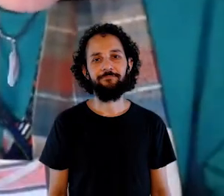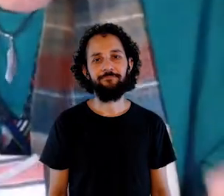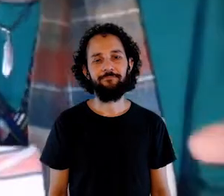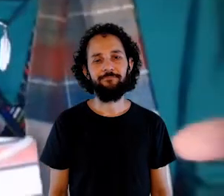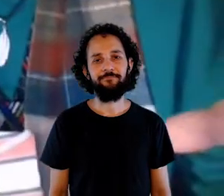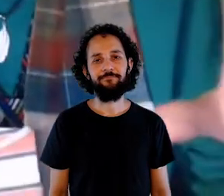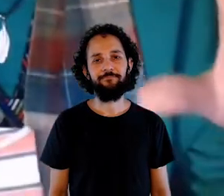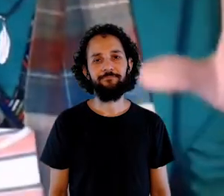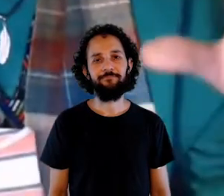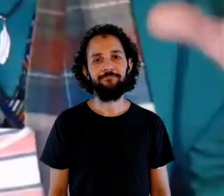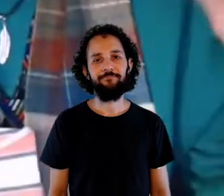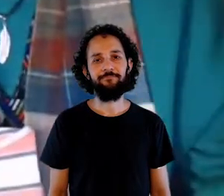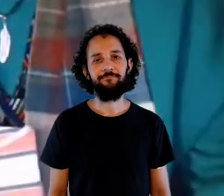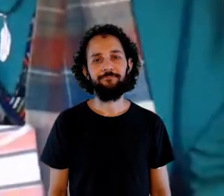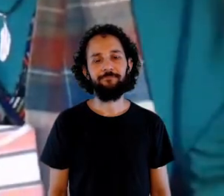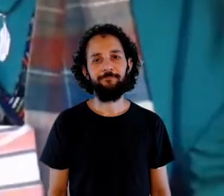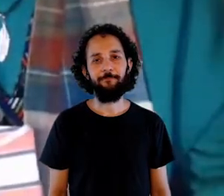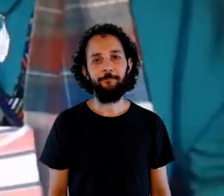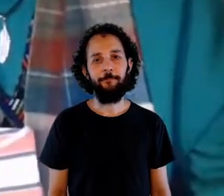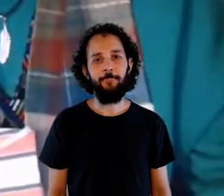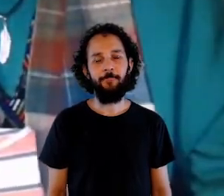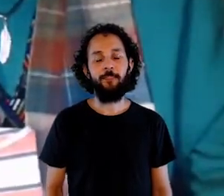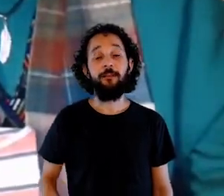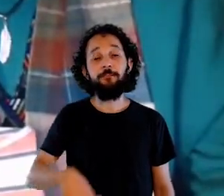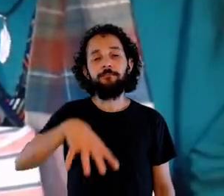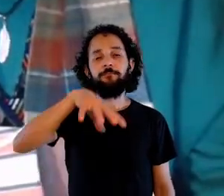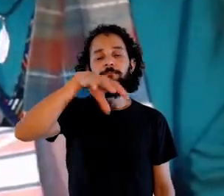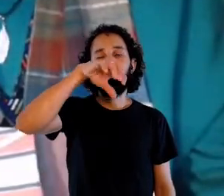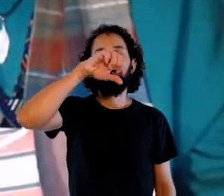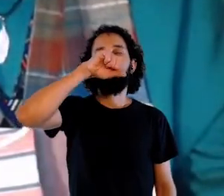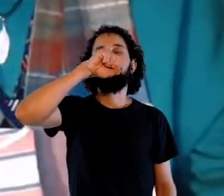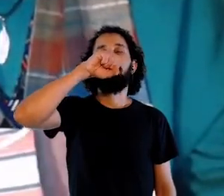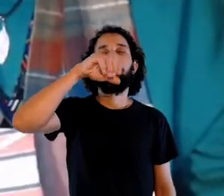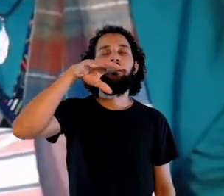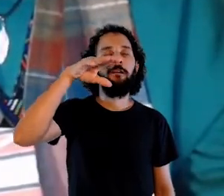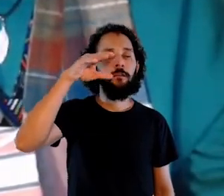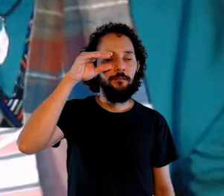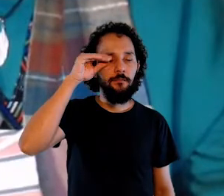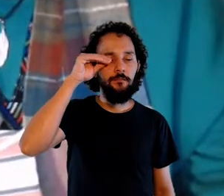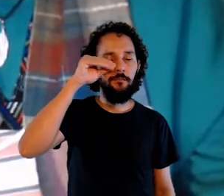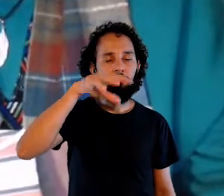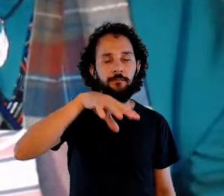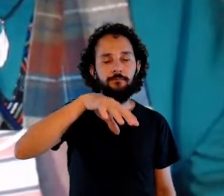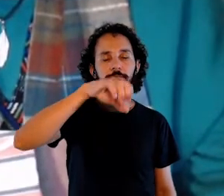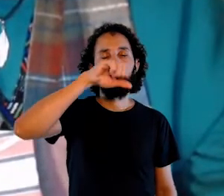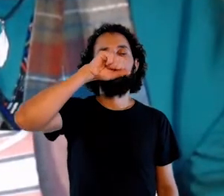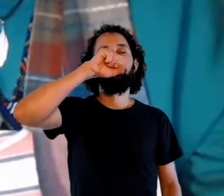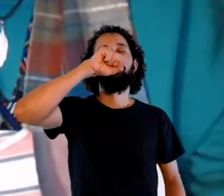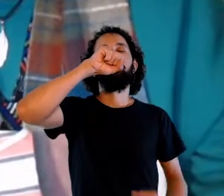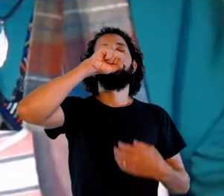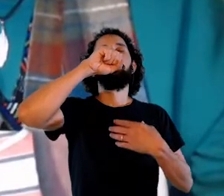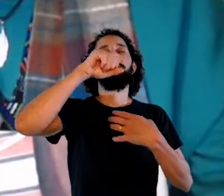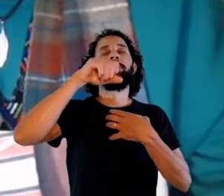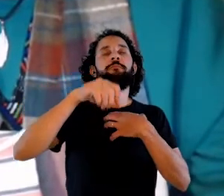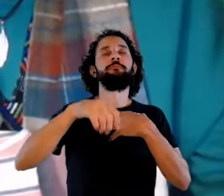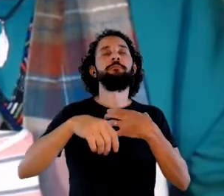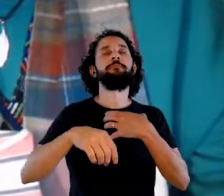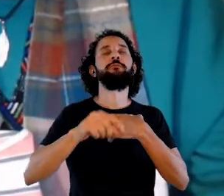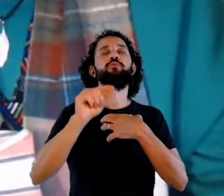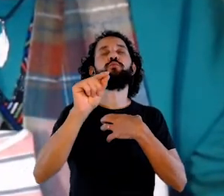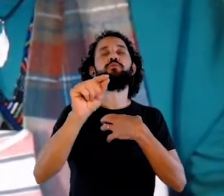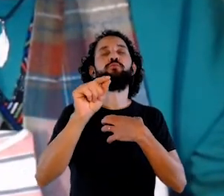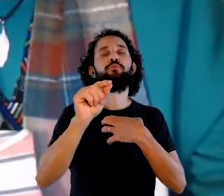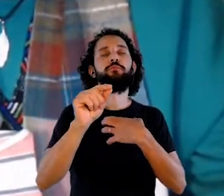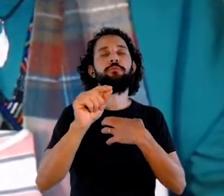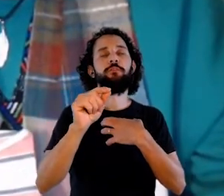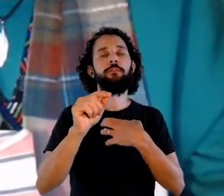Respira agora. Fecha os olhos e sente. Vê o que você sente agora. Respira. respira